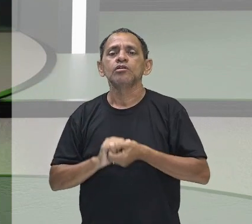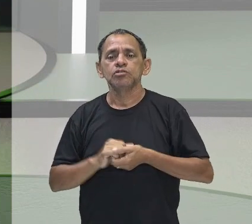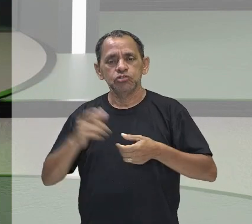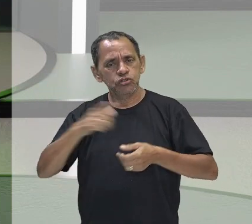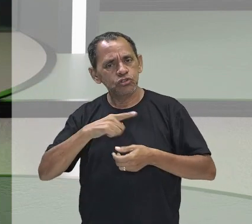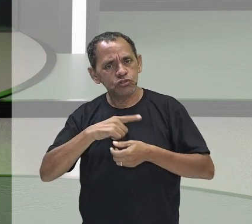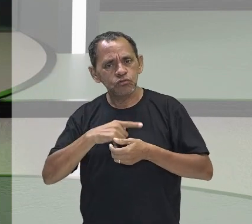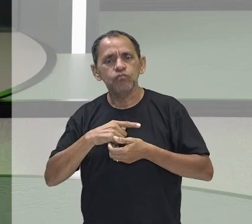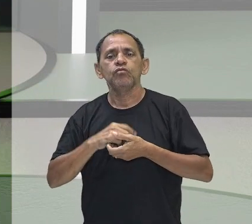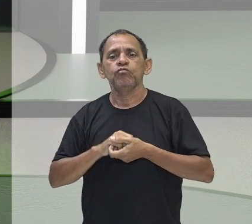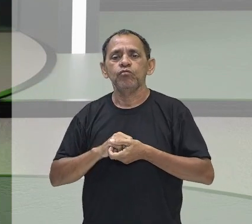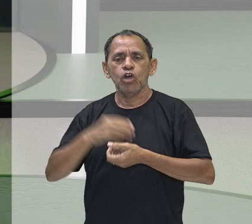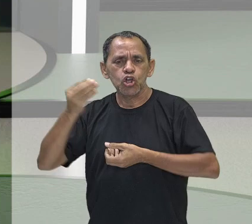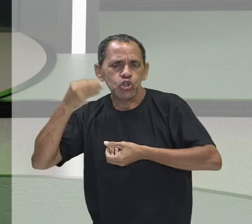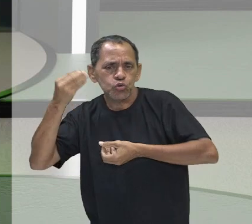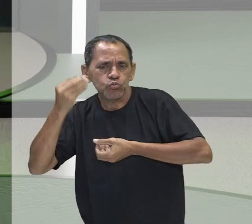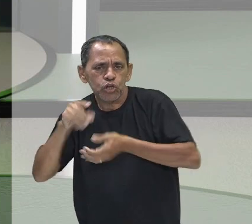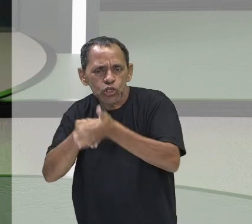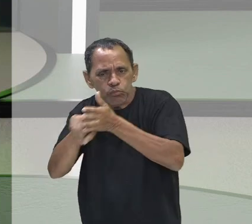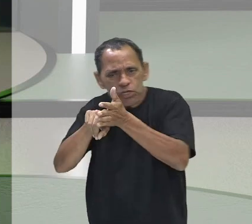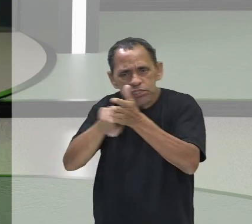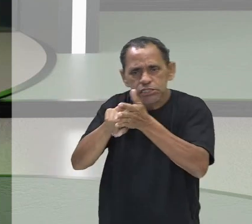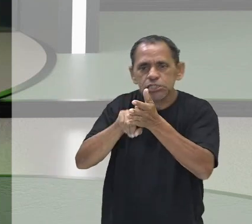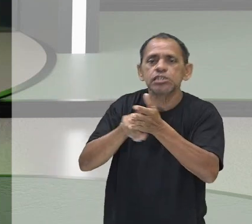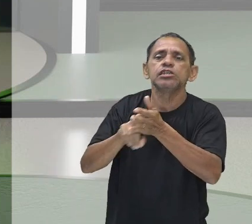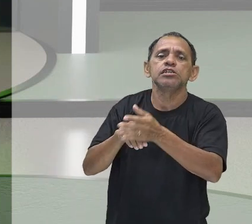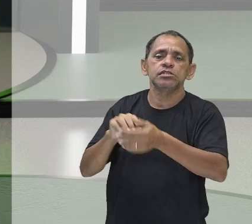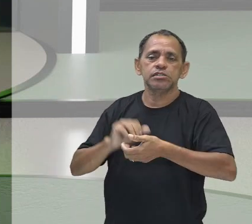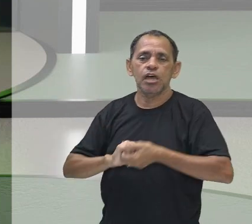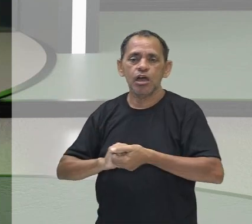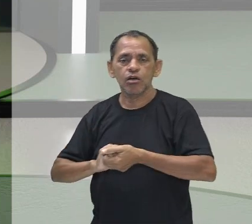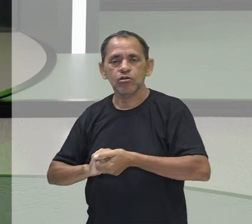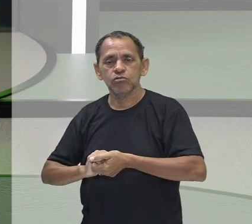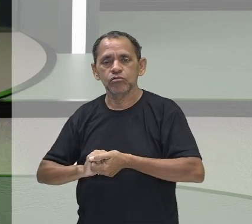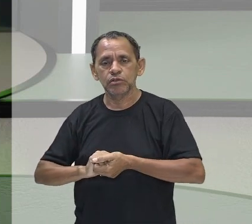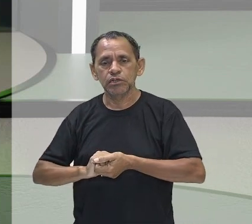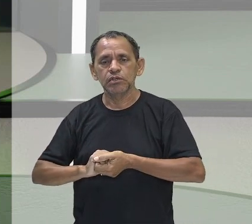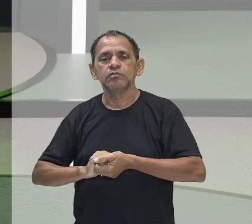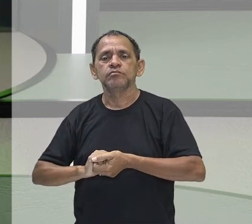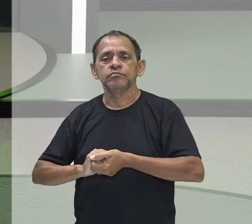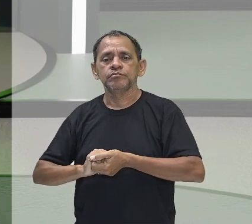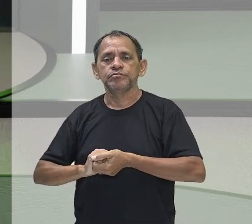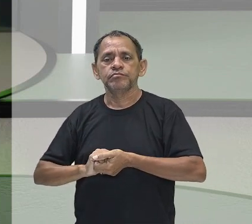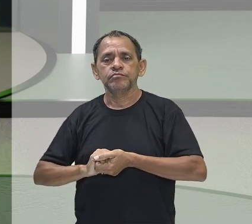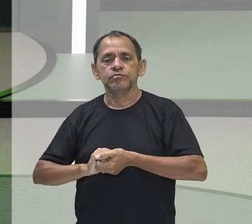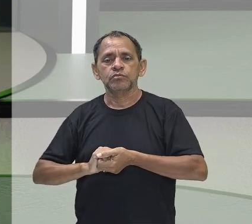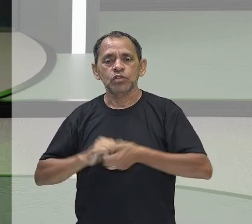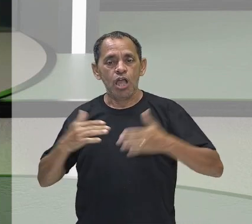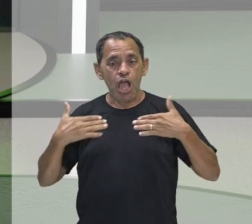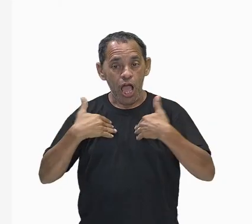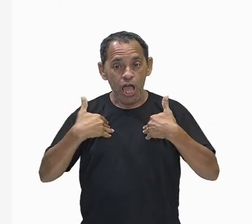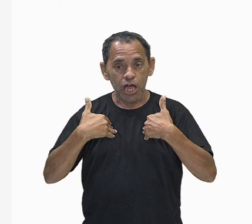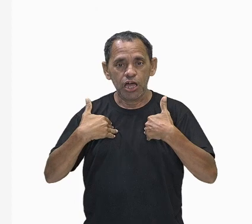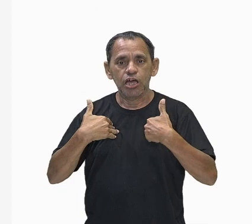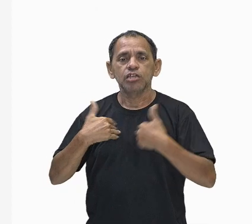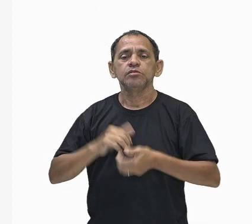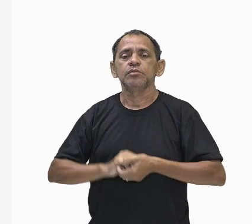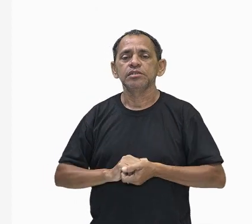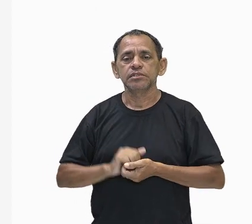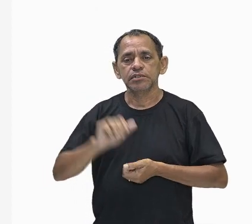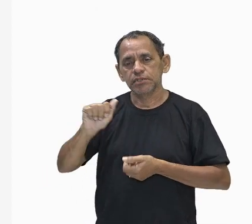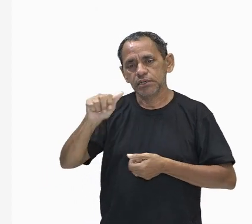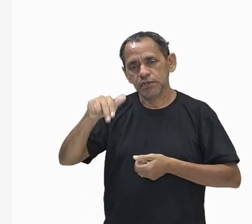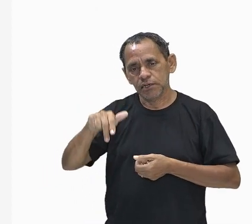anfíbios, também fizeram experimento com plantas e com outros indivíduos em laboratório. Mas vamos conhecer um pouquinho